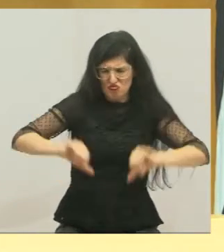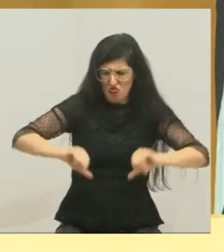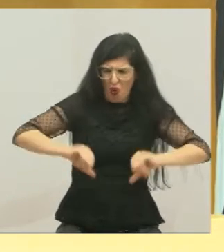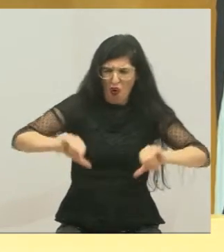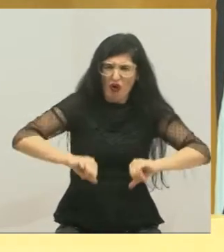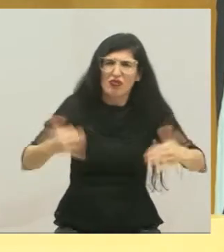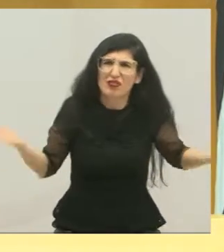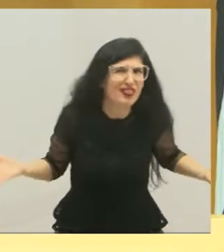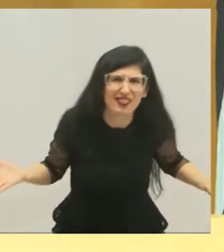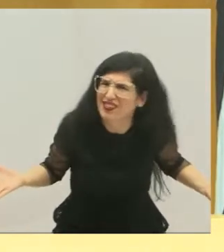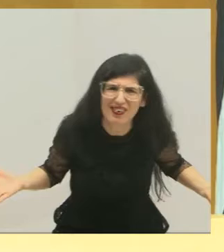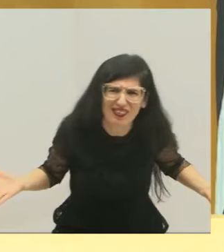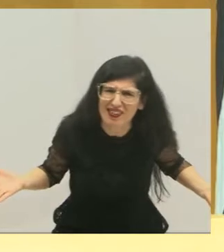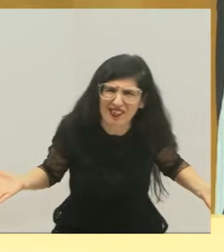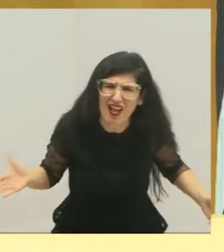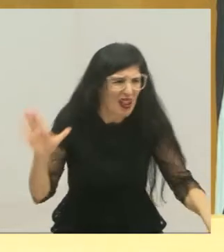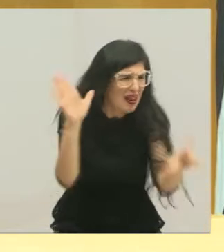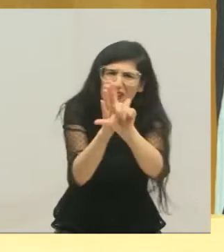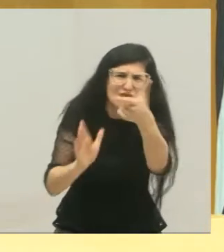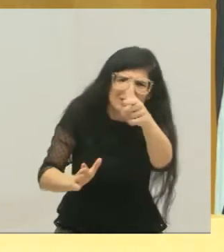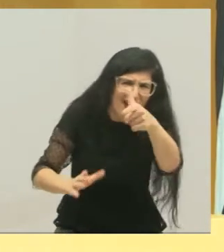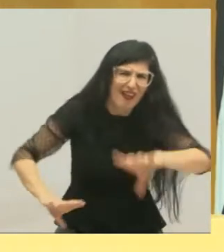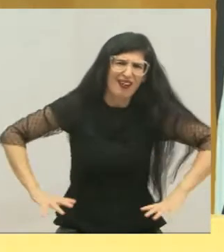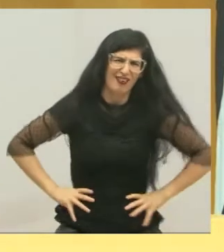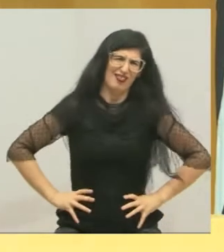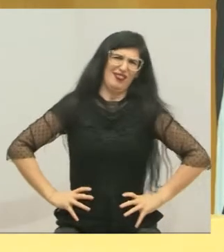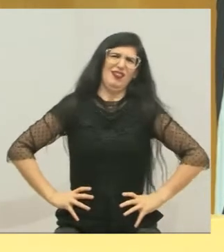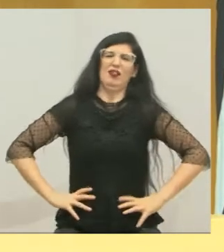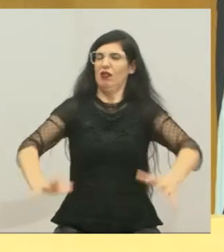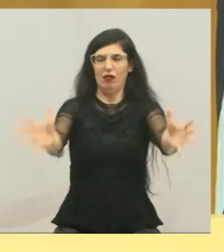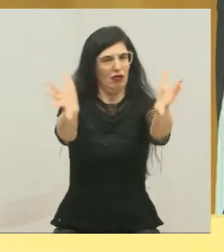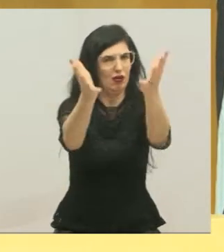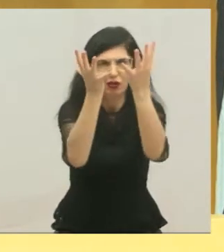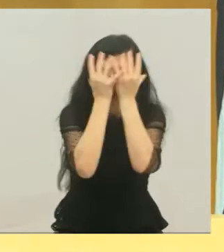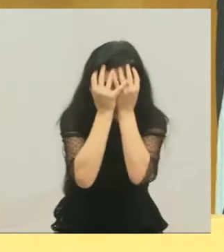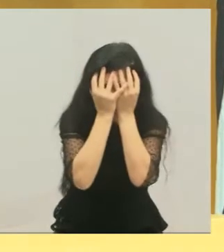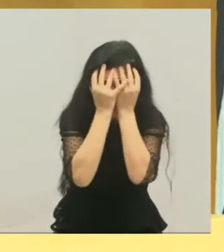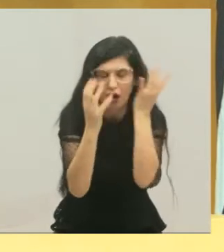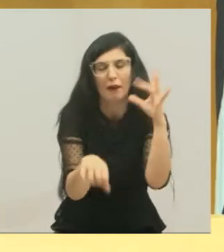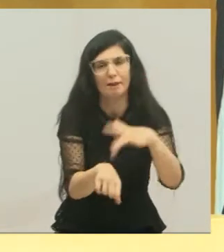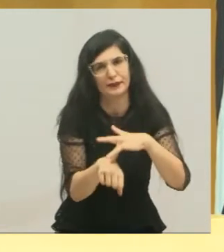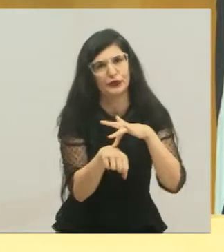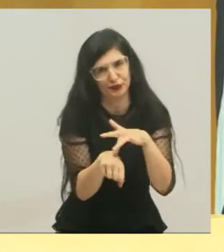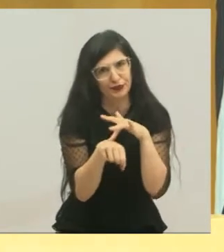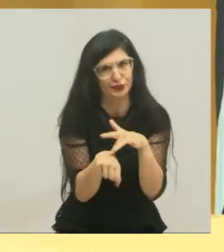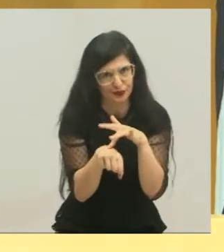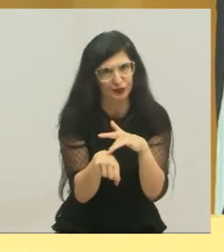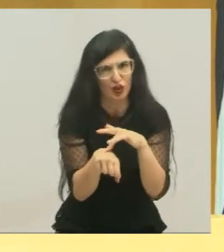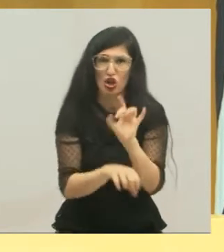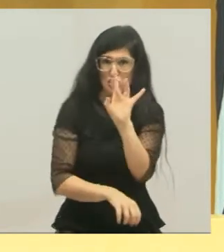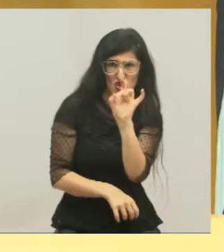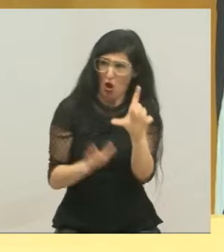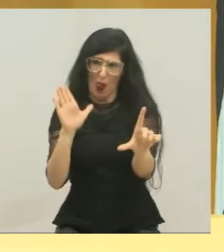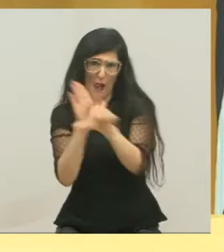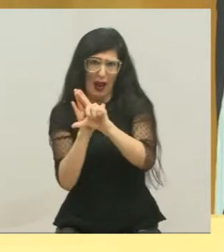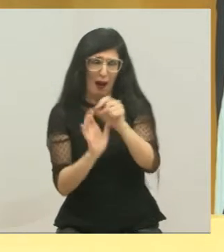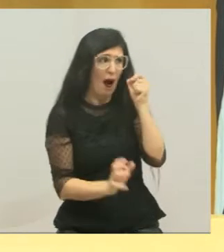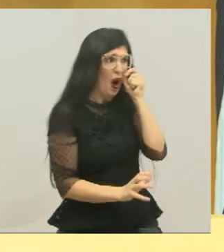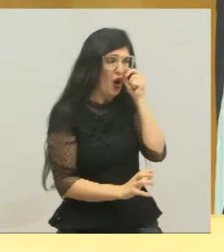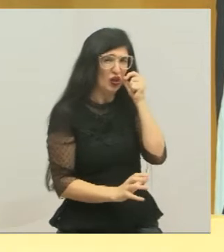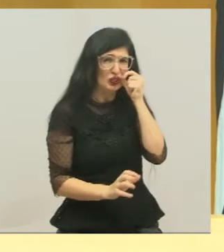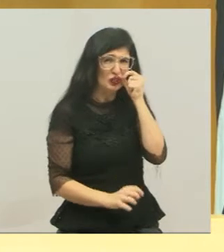diferença bom então mas mesmo assim não ficar feliz nós estamos caminhando né tanto dentro do município